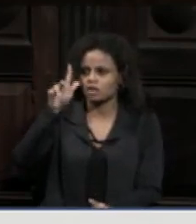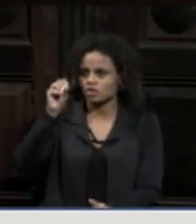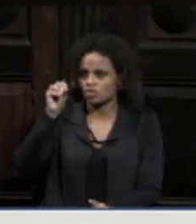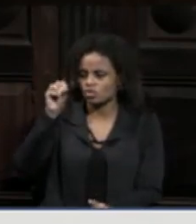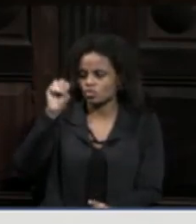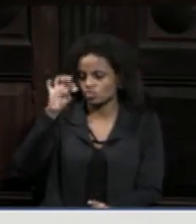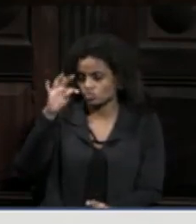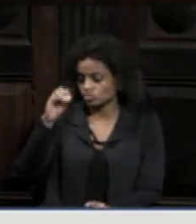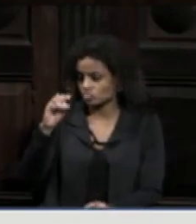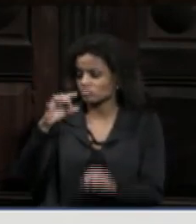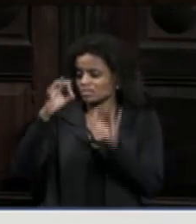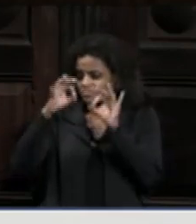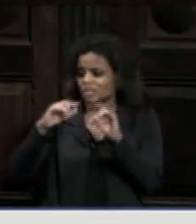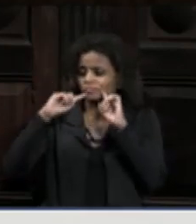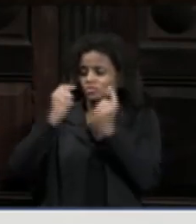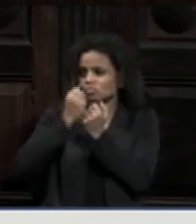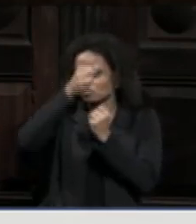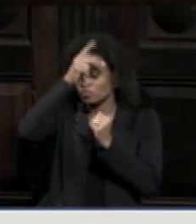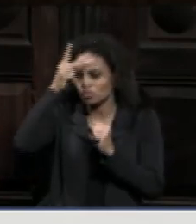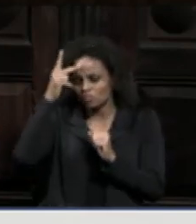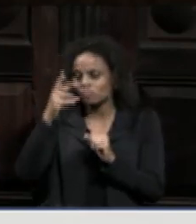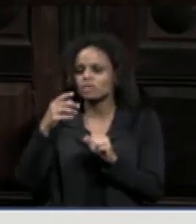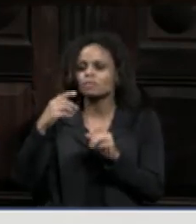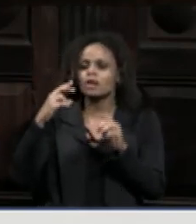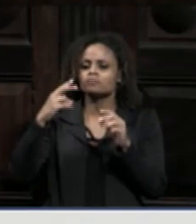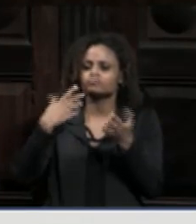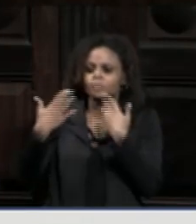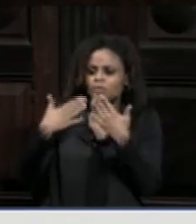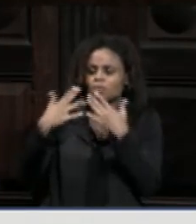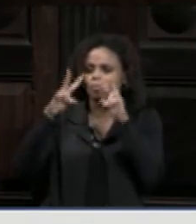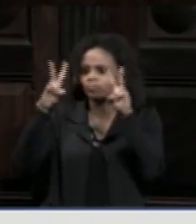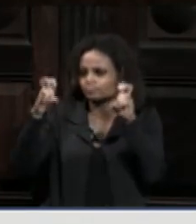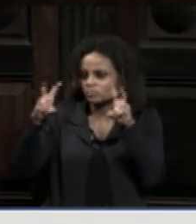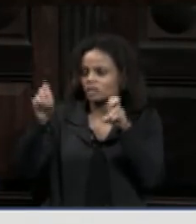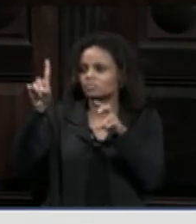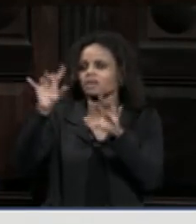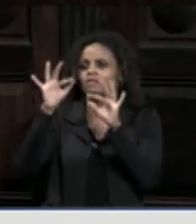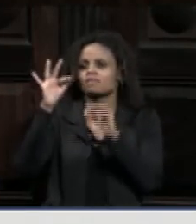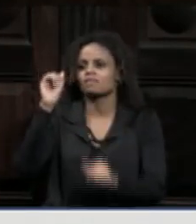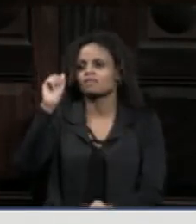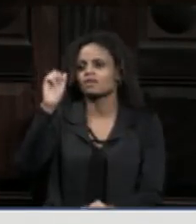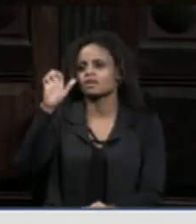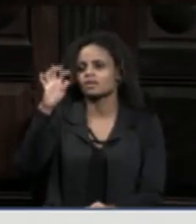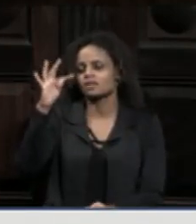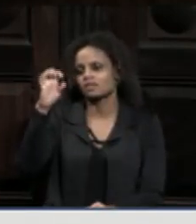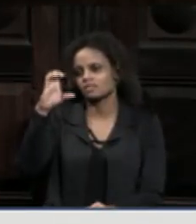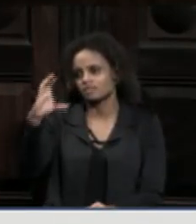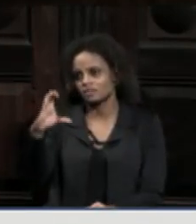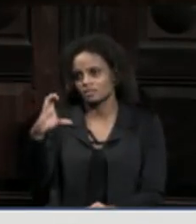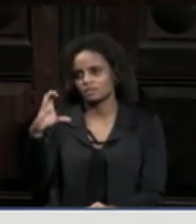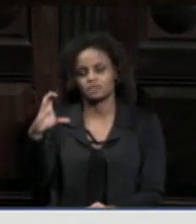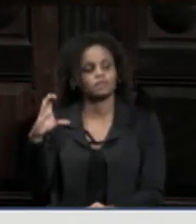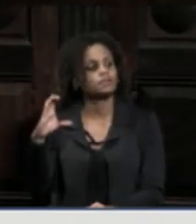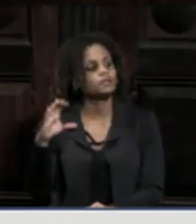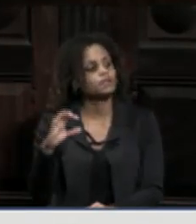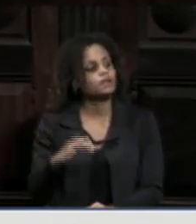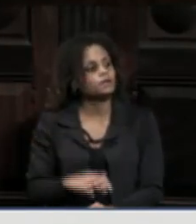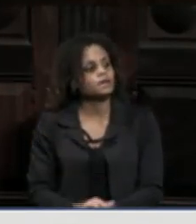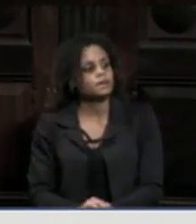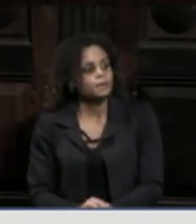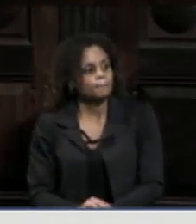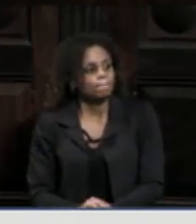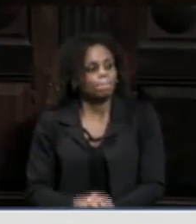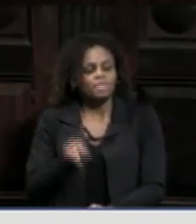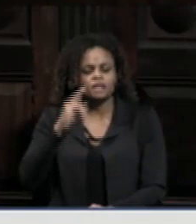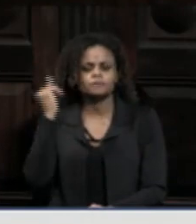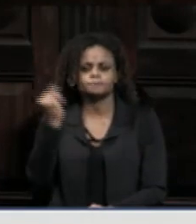que dizem respeito à eleição para presidente da FAETEC e a mudança, o redesenho institucional desse importante órgão público do